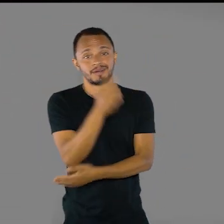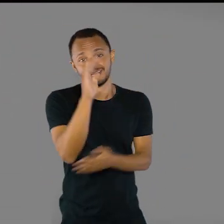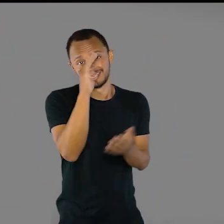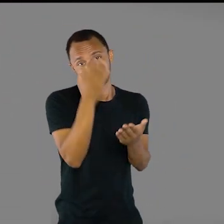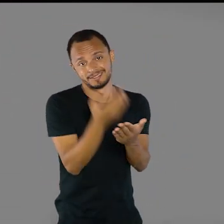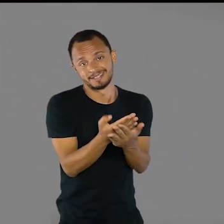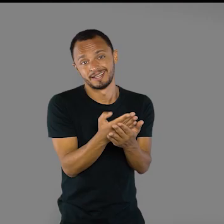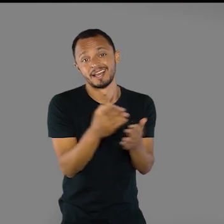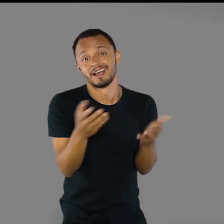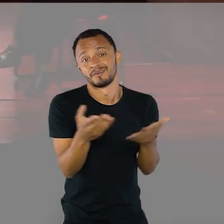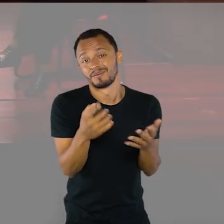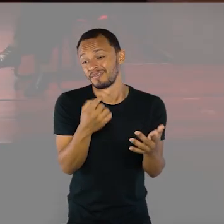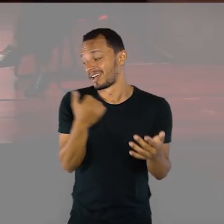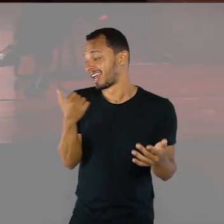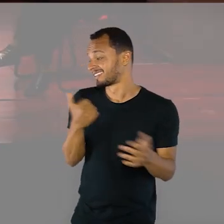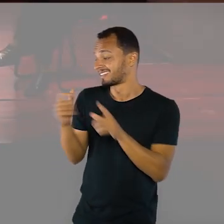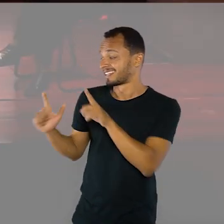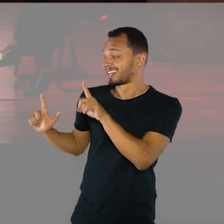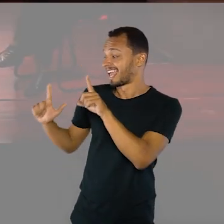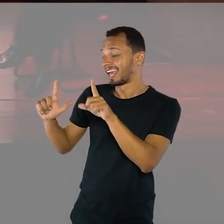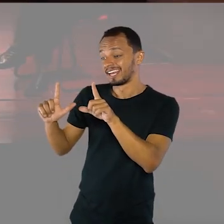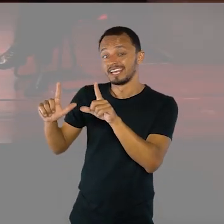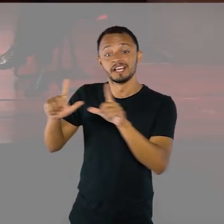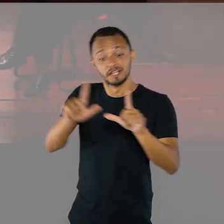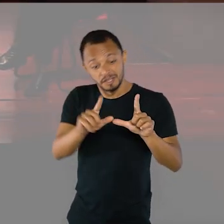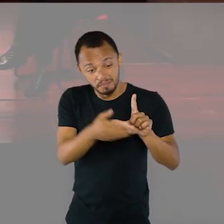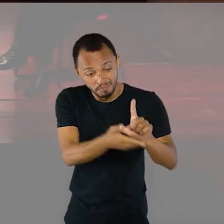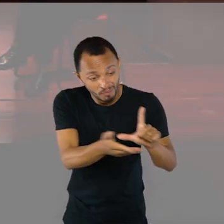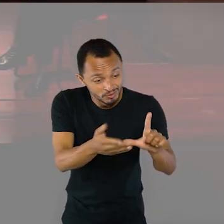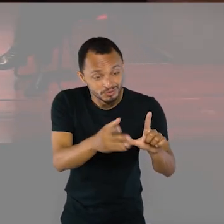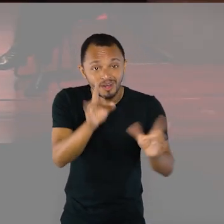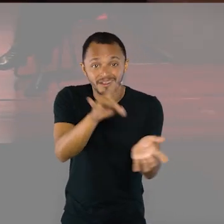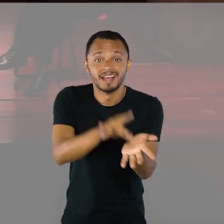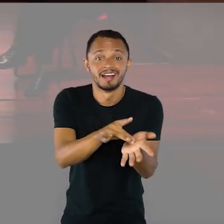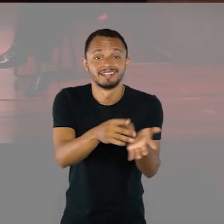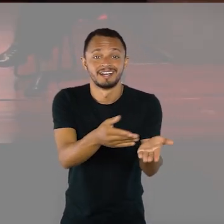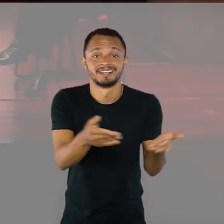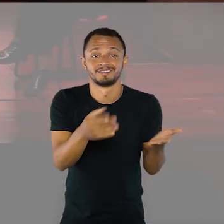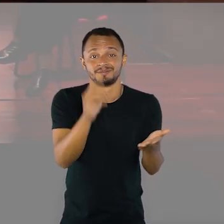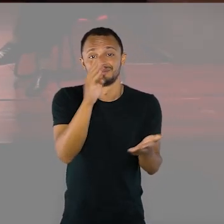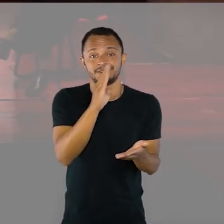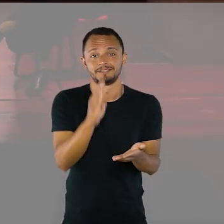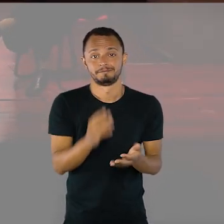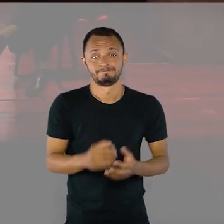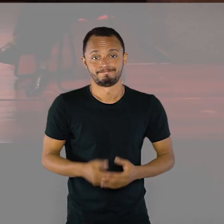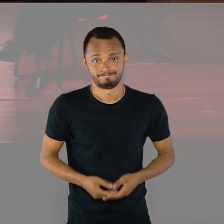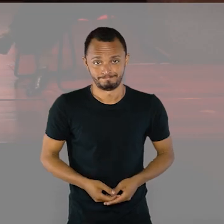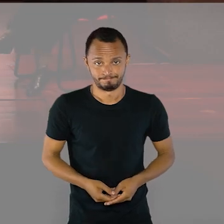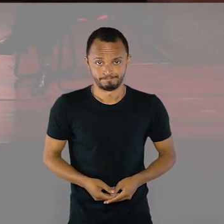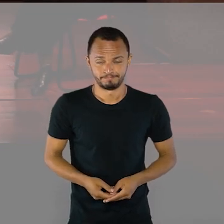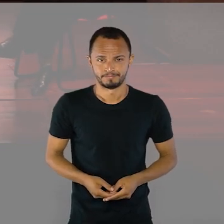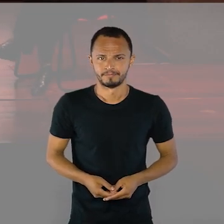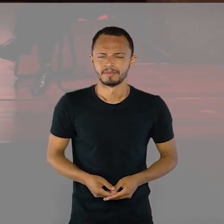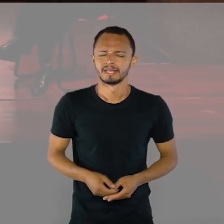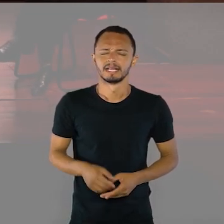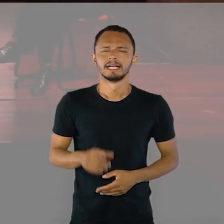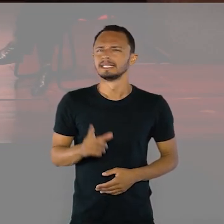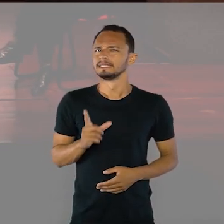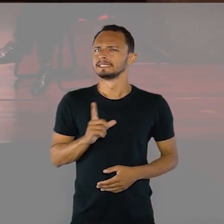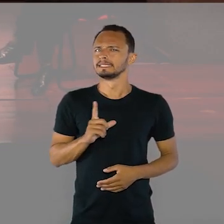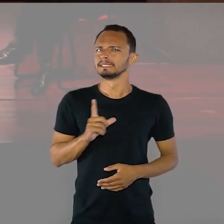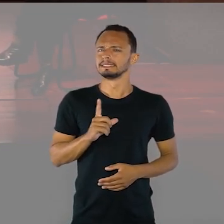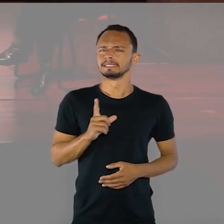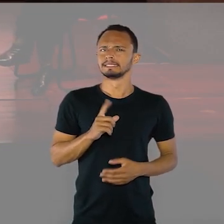a realidade, né? Lúcia, aquelas outras representações que você falou, né, tantas que você